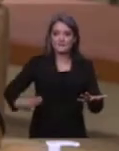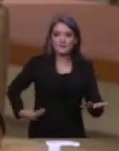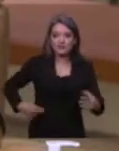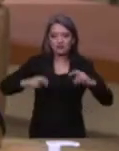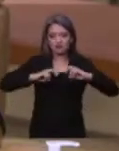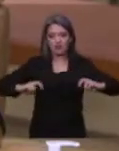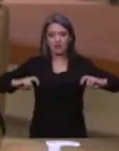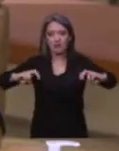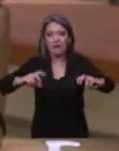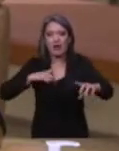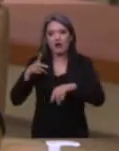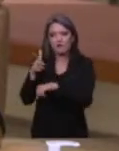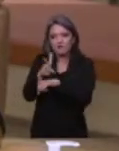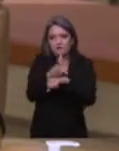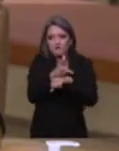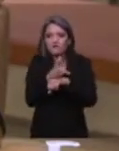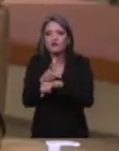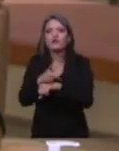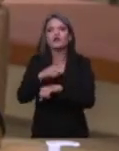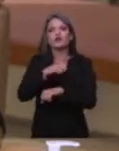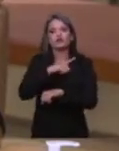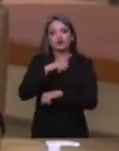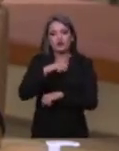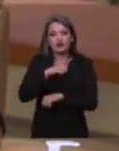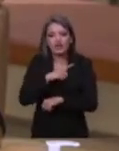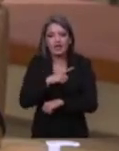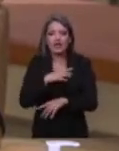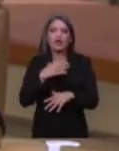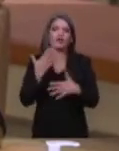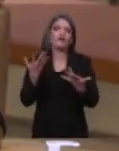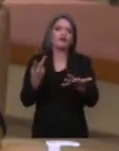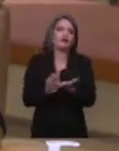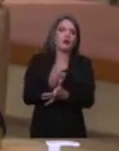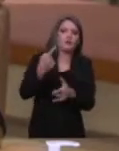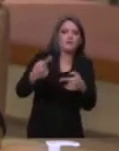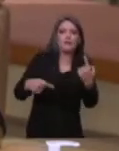gravada, e havia toda uma discussão sobre